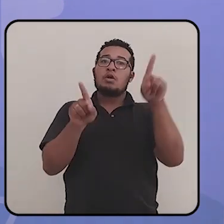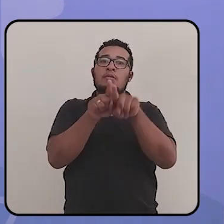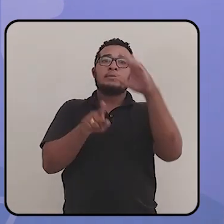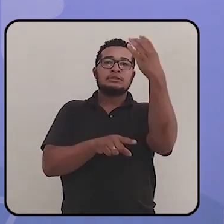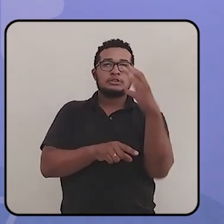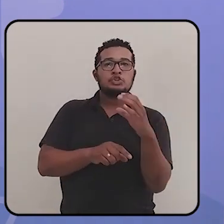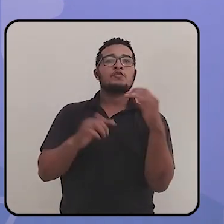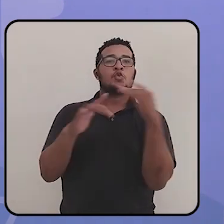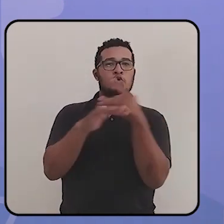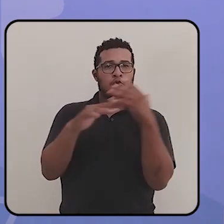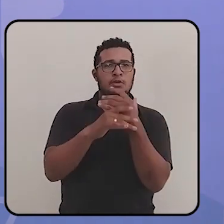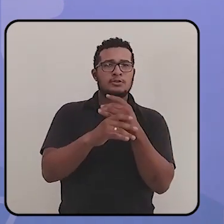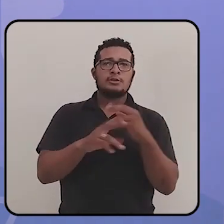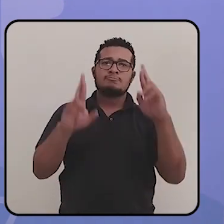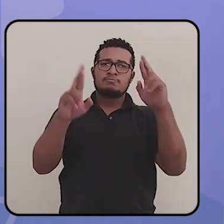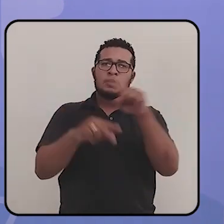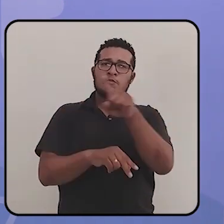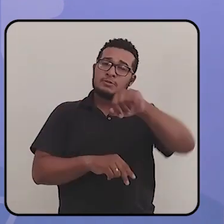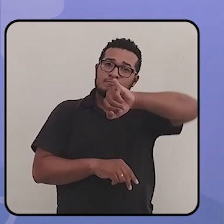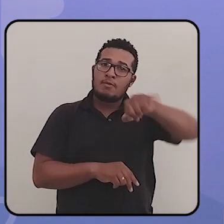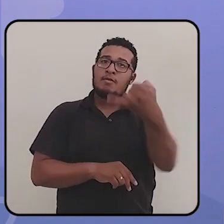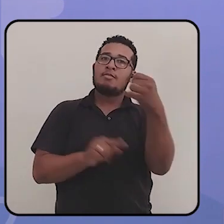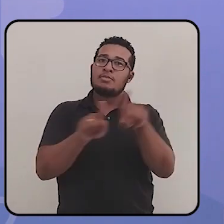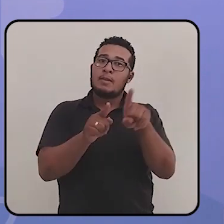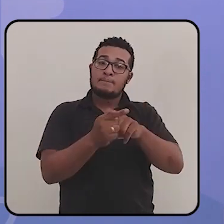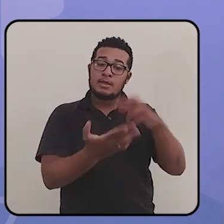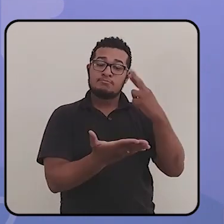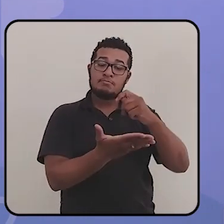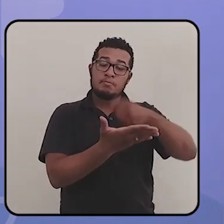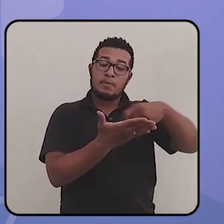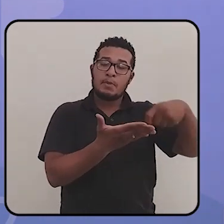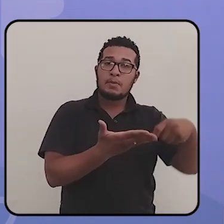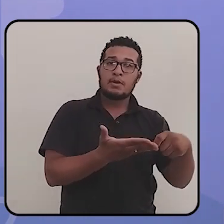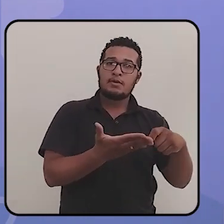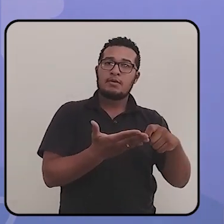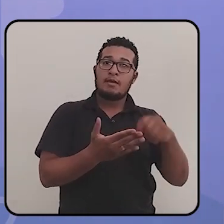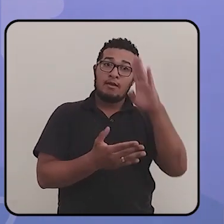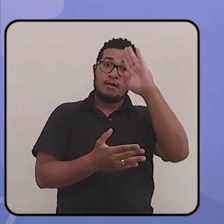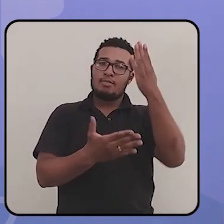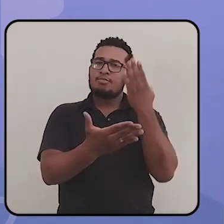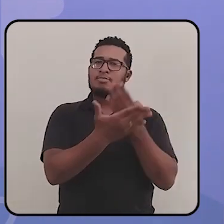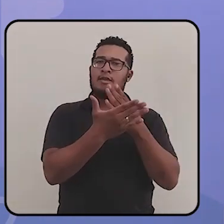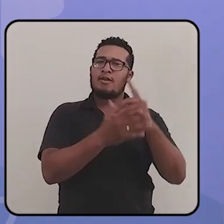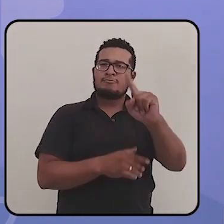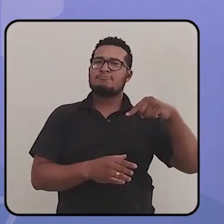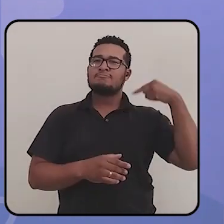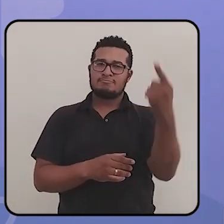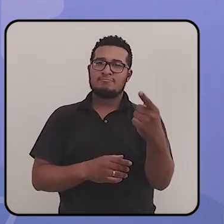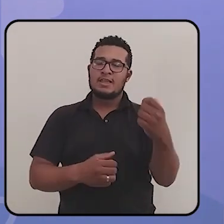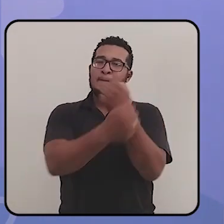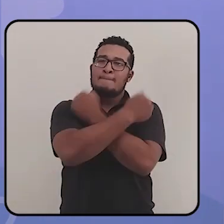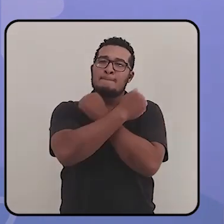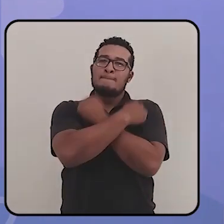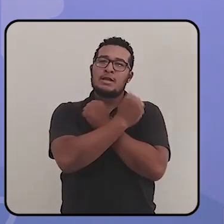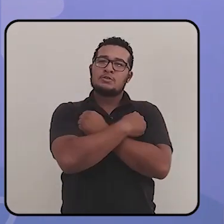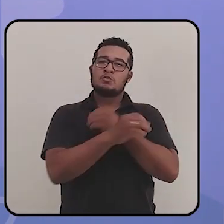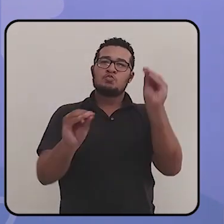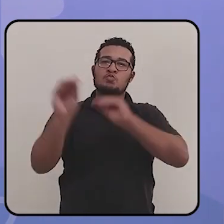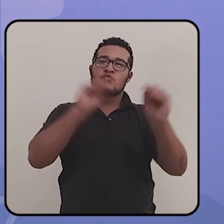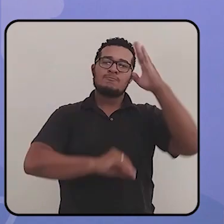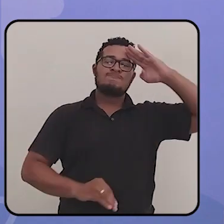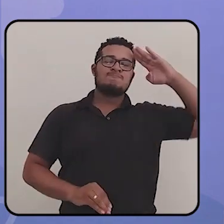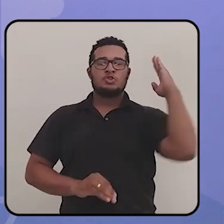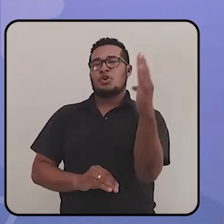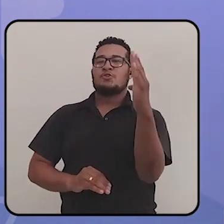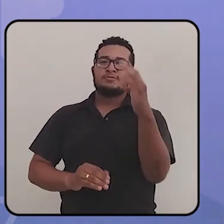e espero que você tenha aproveitado ao máximo tenha feito as suas anotações e nos vemos em breve no próximo vídeo na próxima aula um grande